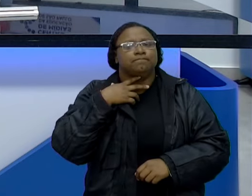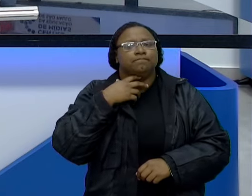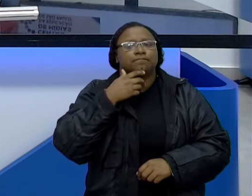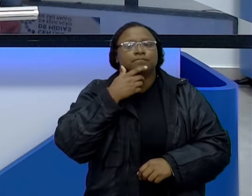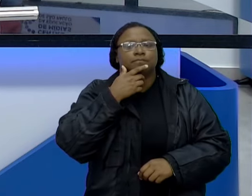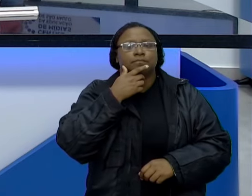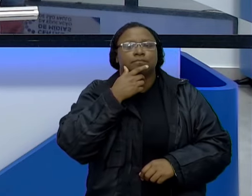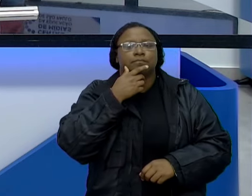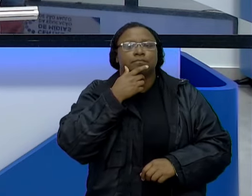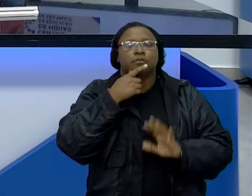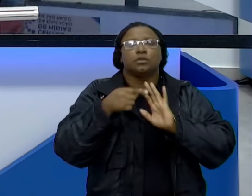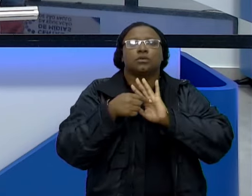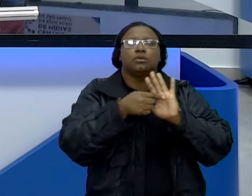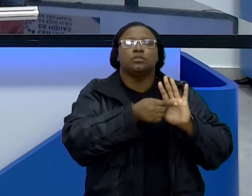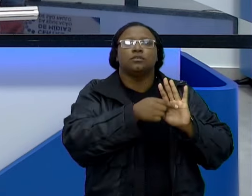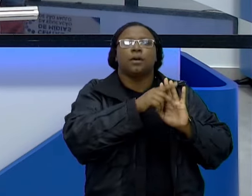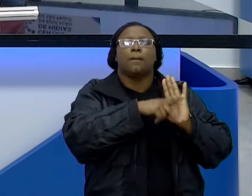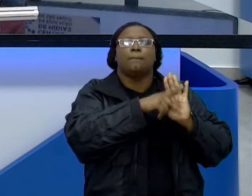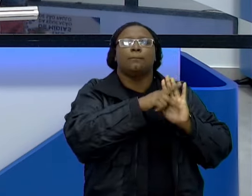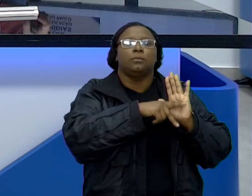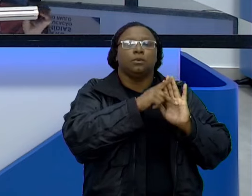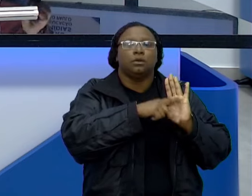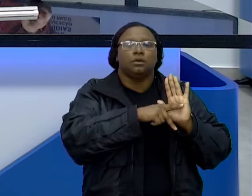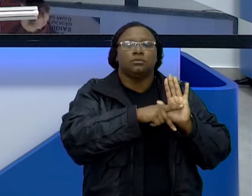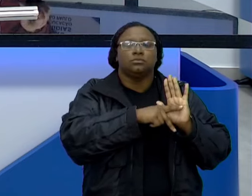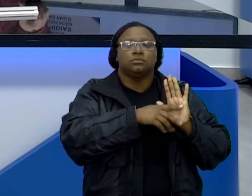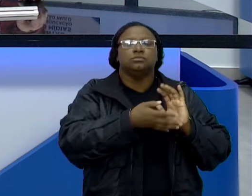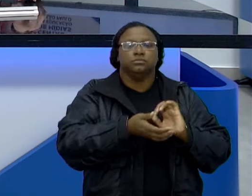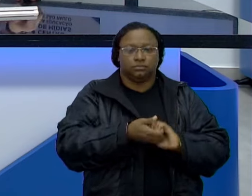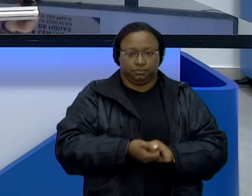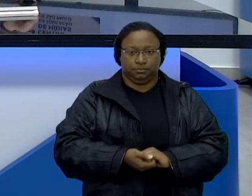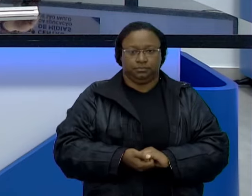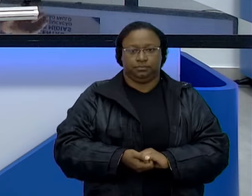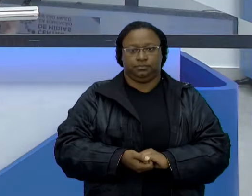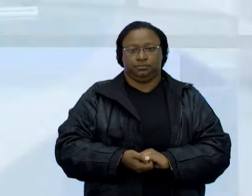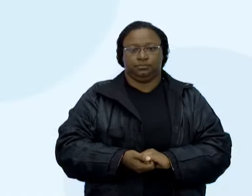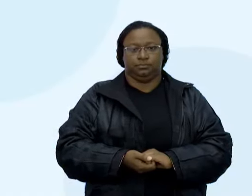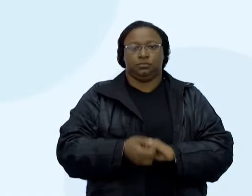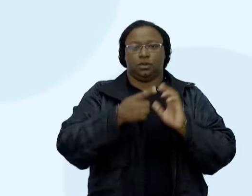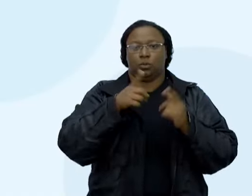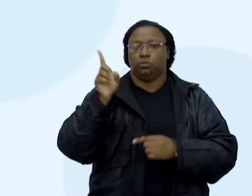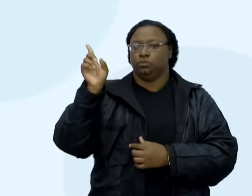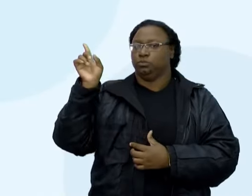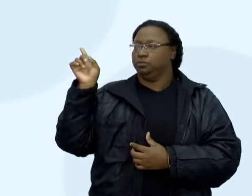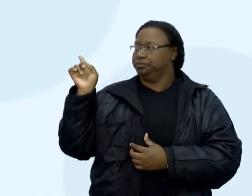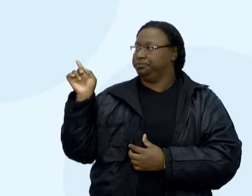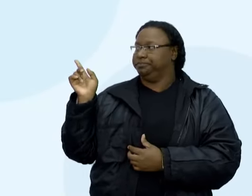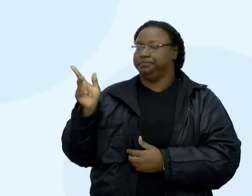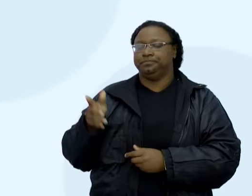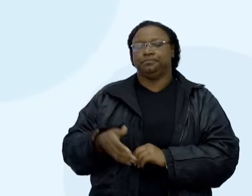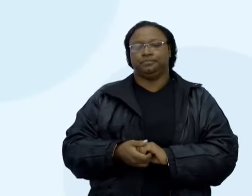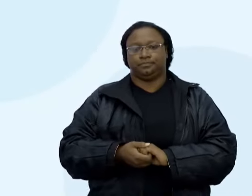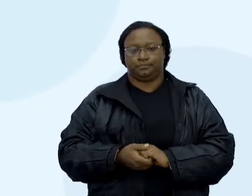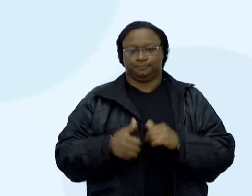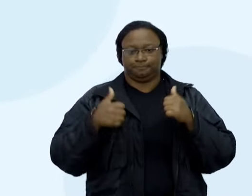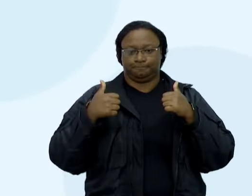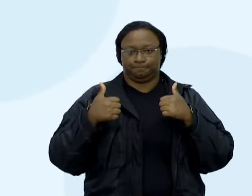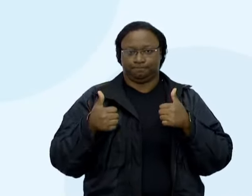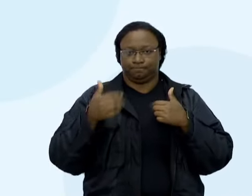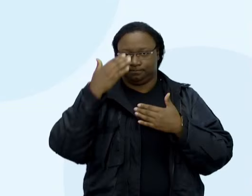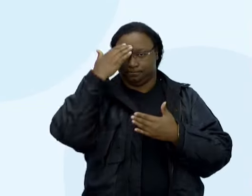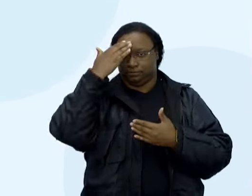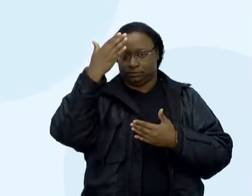propus isso aí no protótipo. Ah lá, já está no nosso protótipo. Ó. Coloca lá na tela. Isso, muito bem, obrigado.